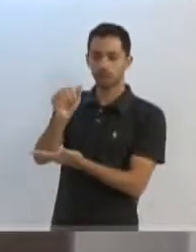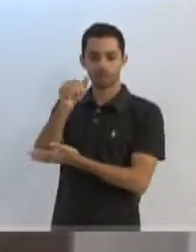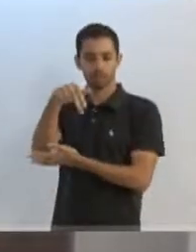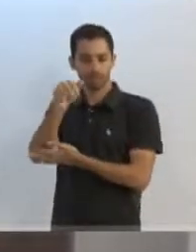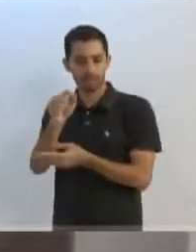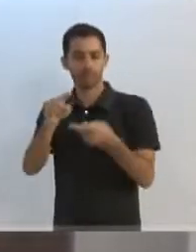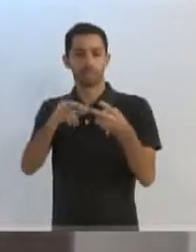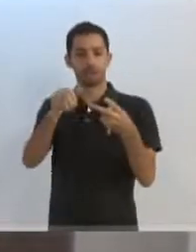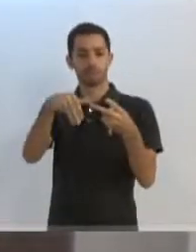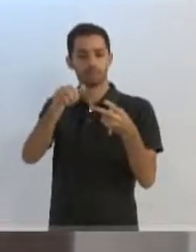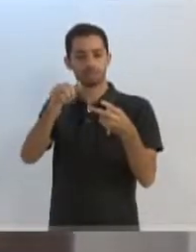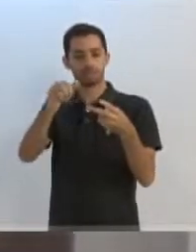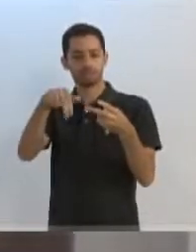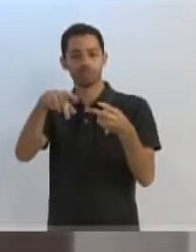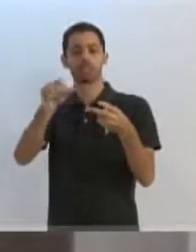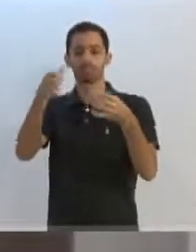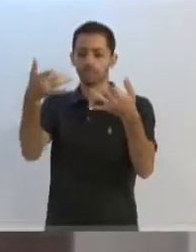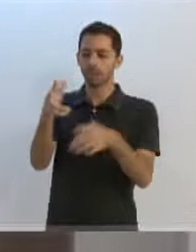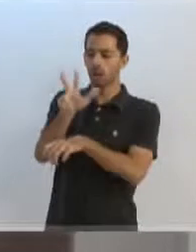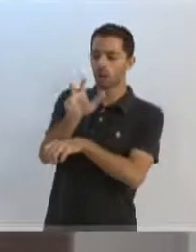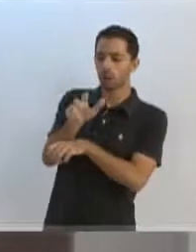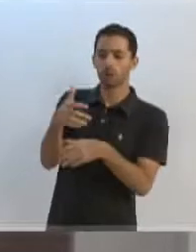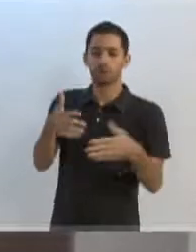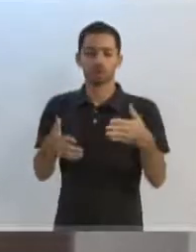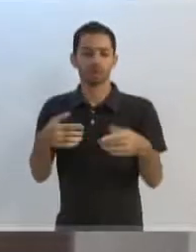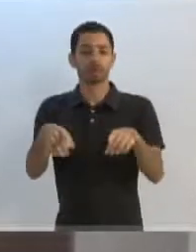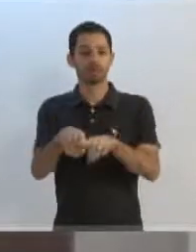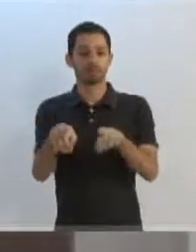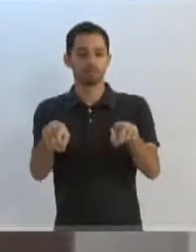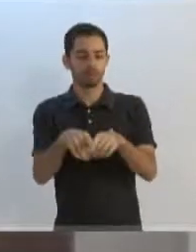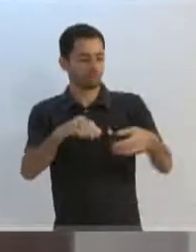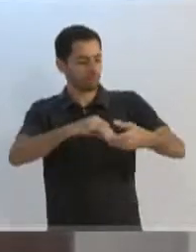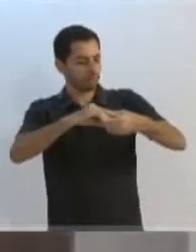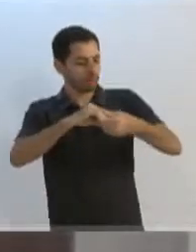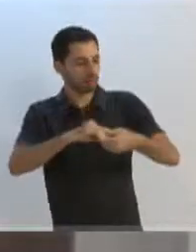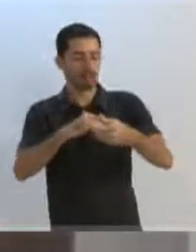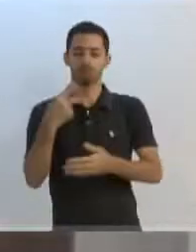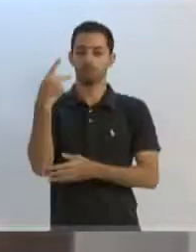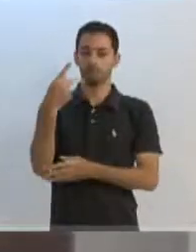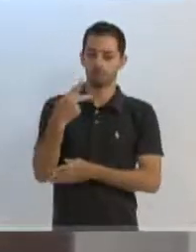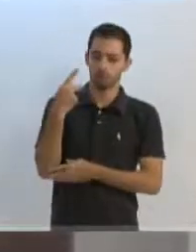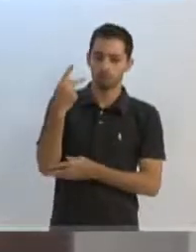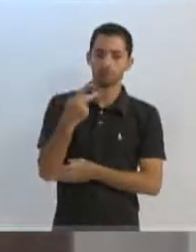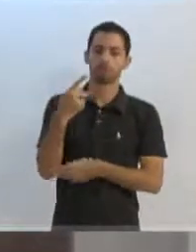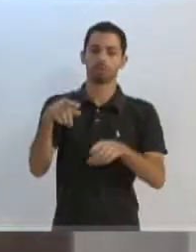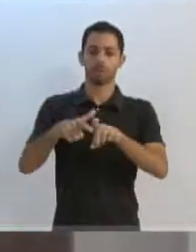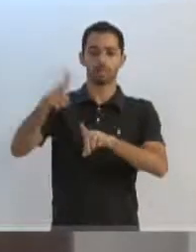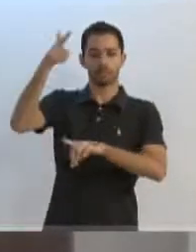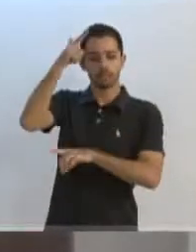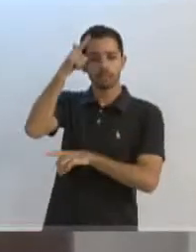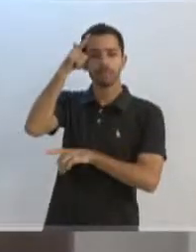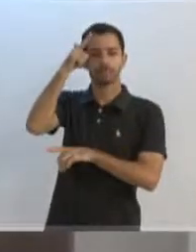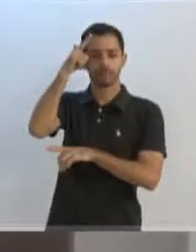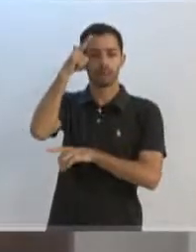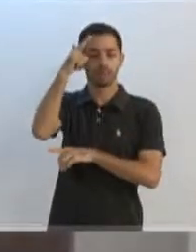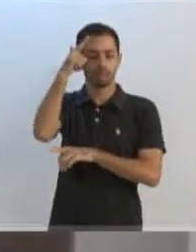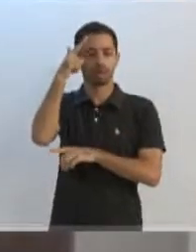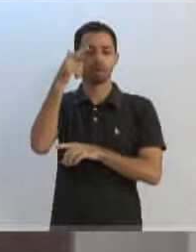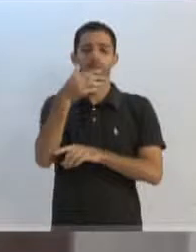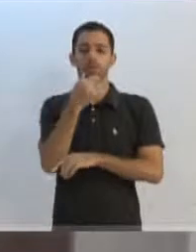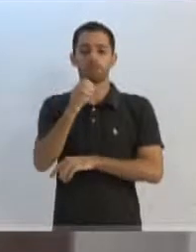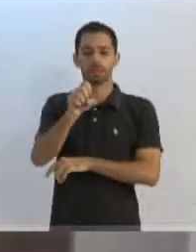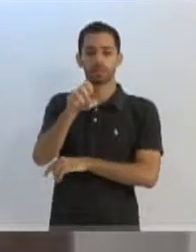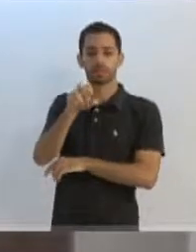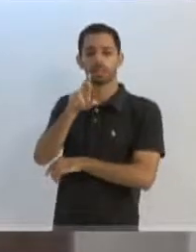e amanda que falam sobre robótica também complementar nosso plano de vereador e grande liderança na região do texto sal podem forte sérgio roque